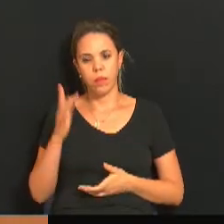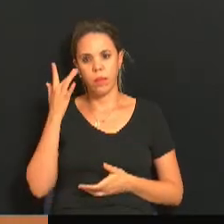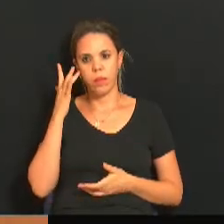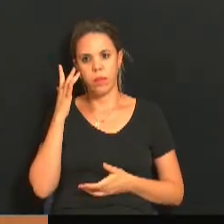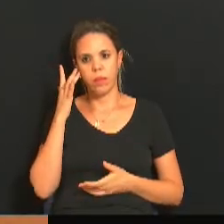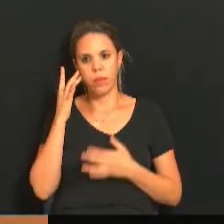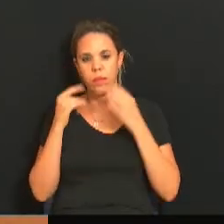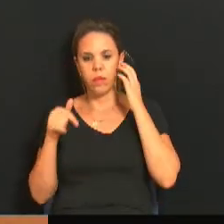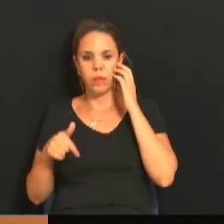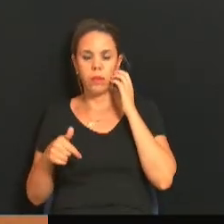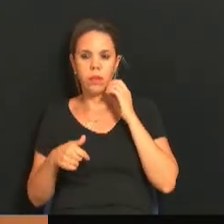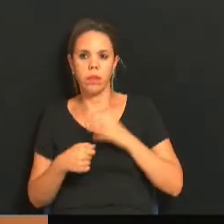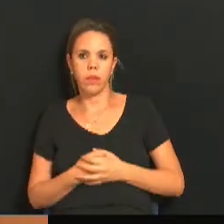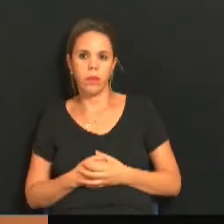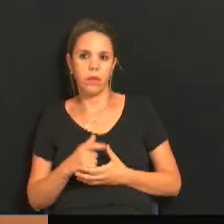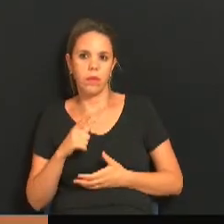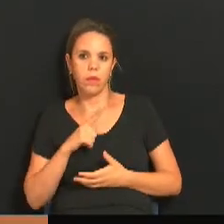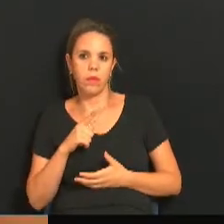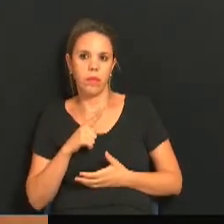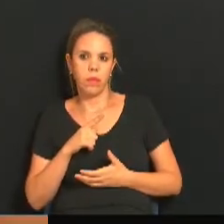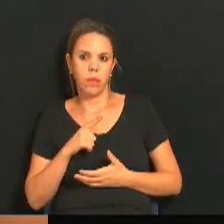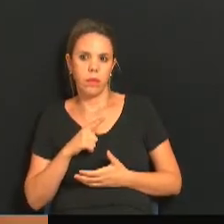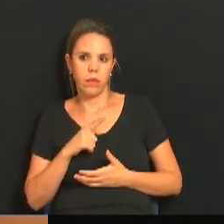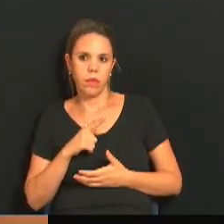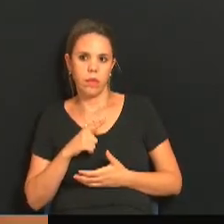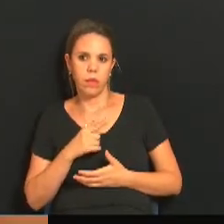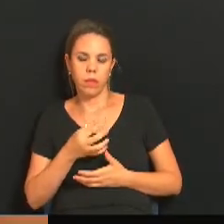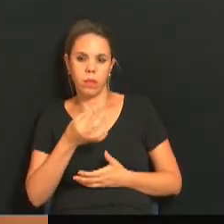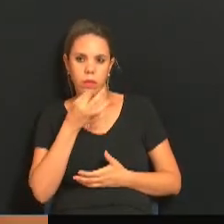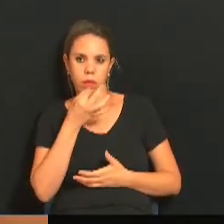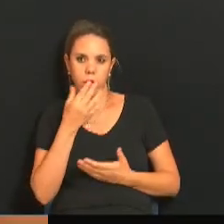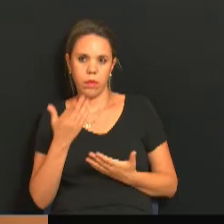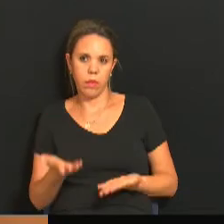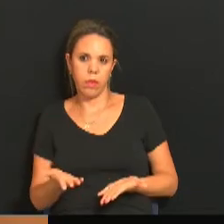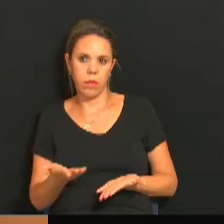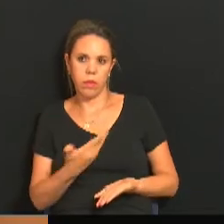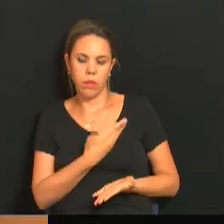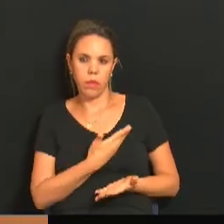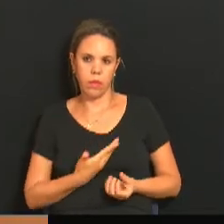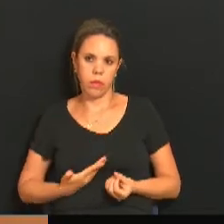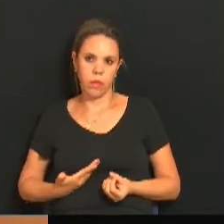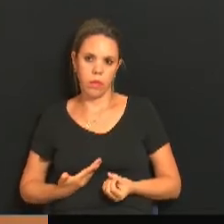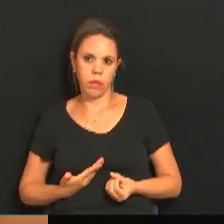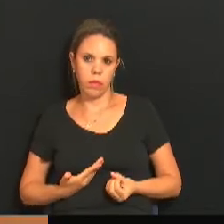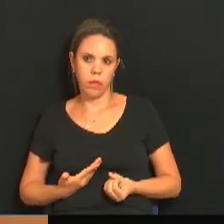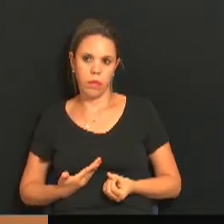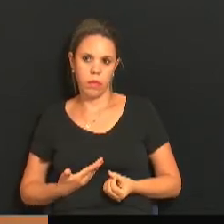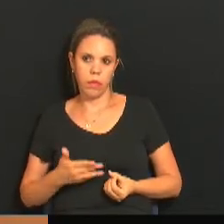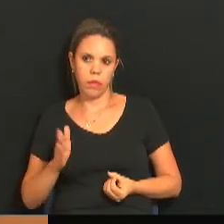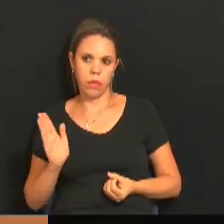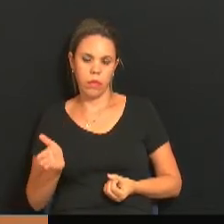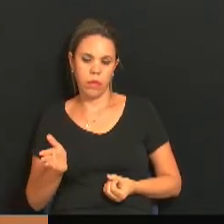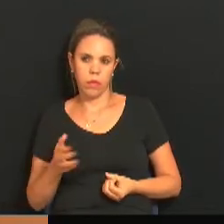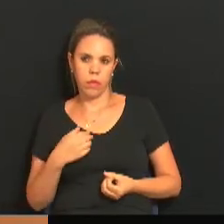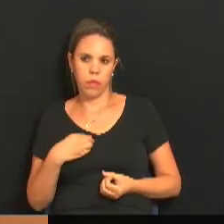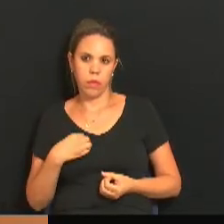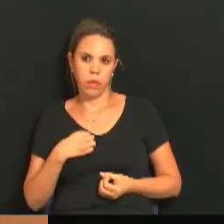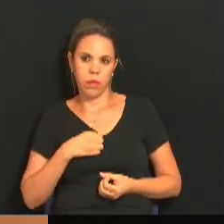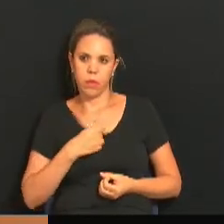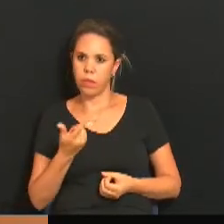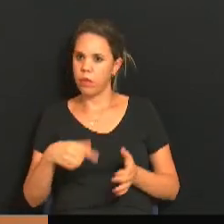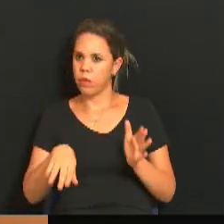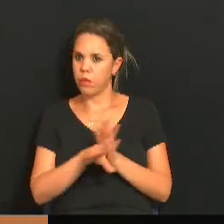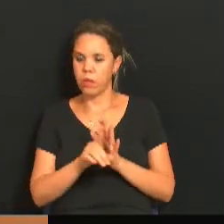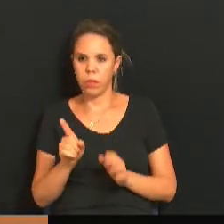que tá aqui tá tendo é uma posição mesmo de governo né que a gente já enfim a gente não vai